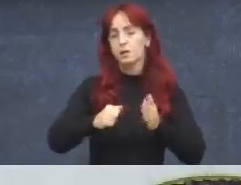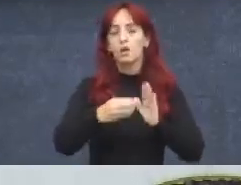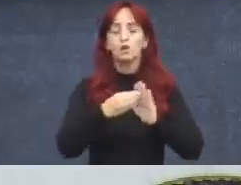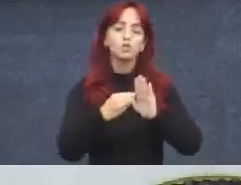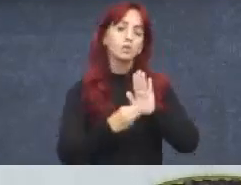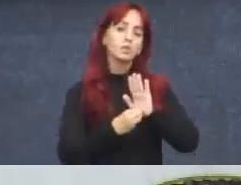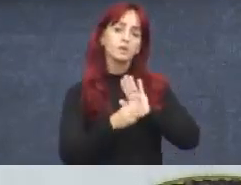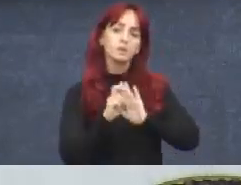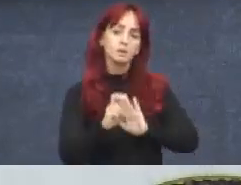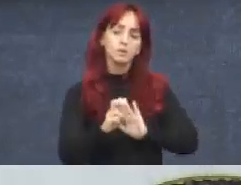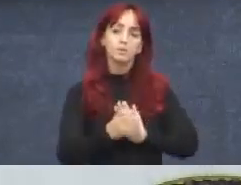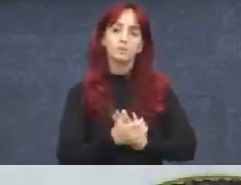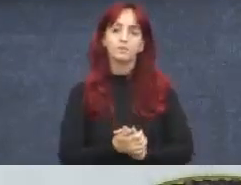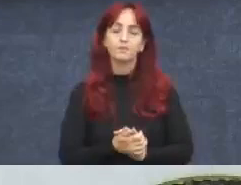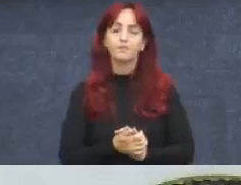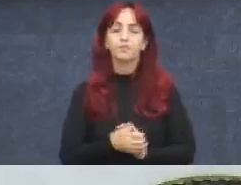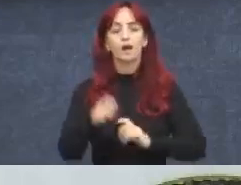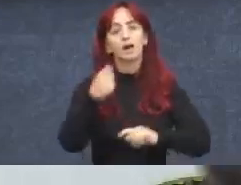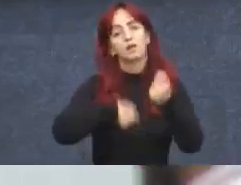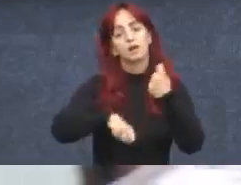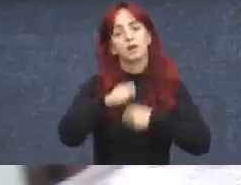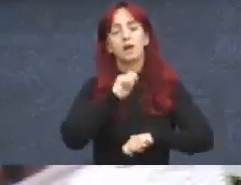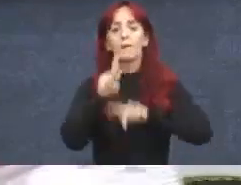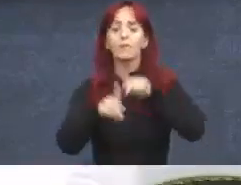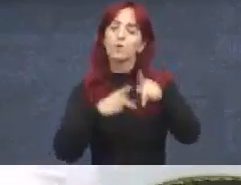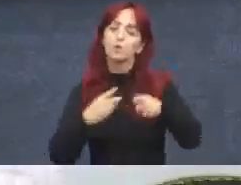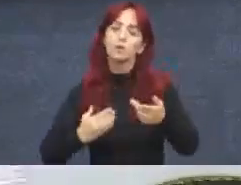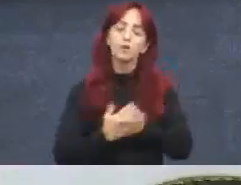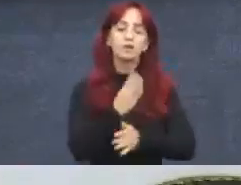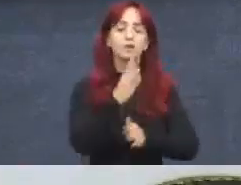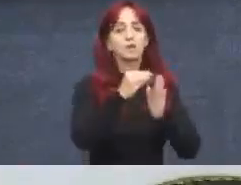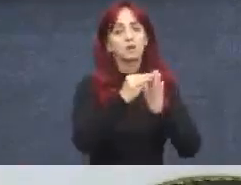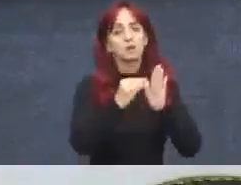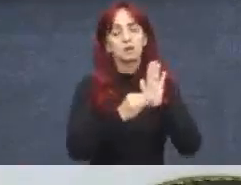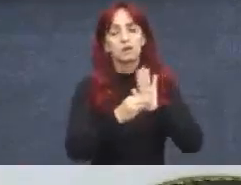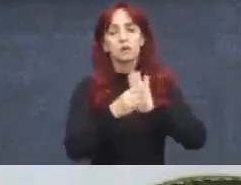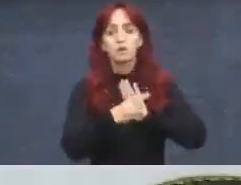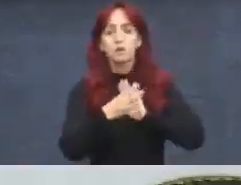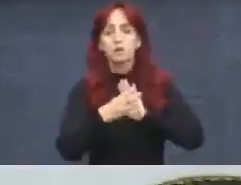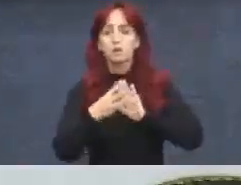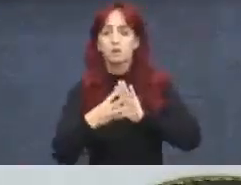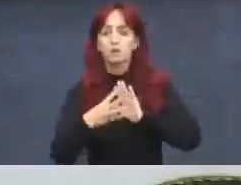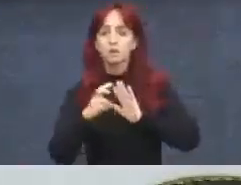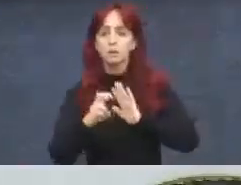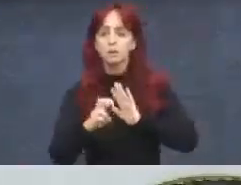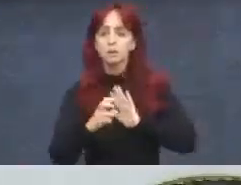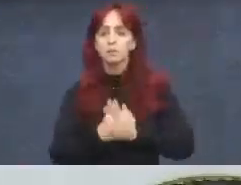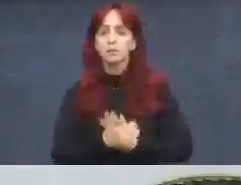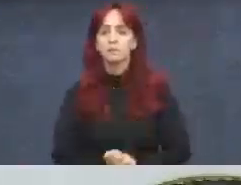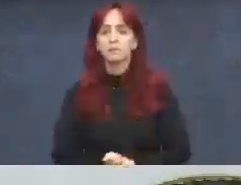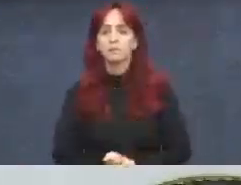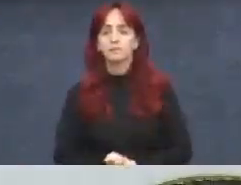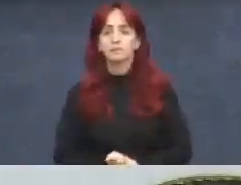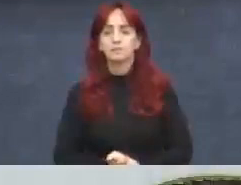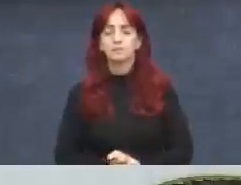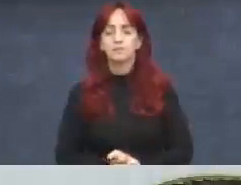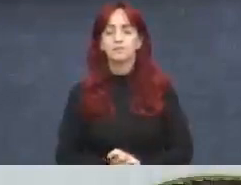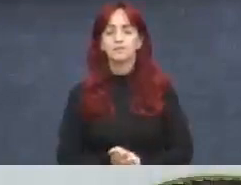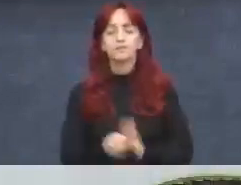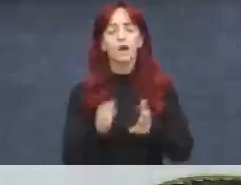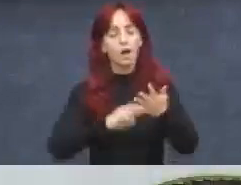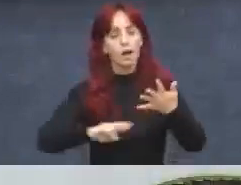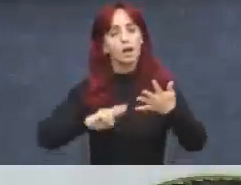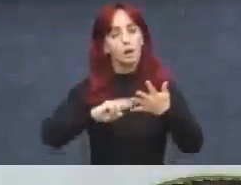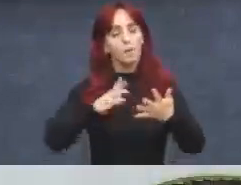emenda 5. Administração Pública, pela aprovação das emendas 1, 2, 3, 4 e 5. A